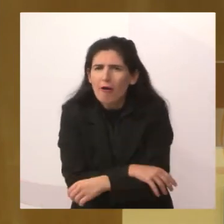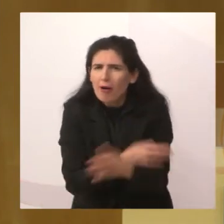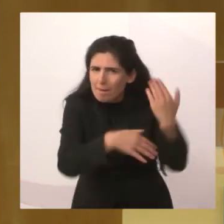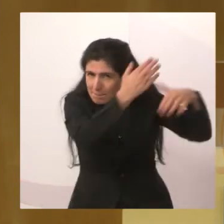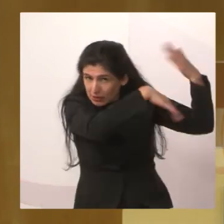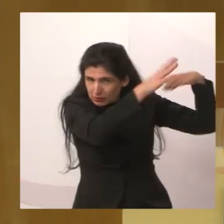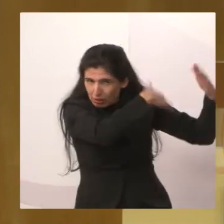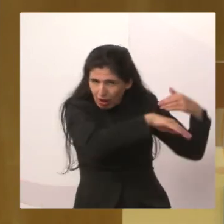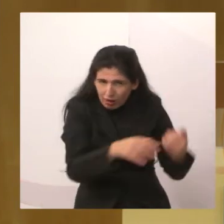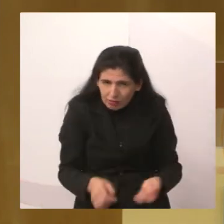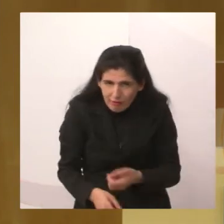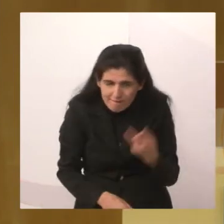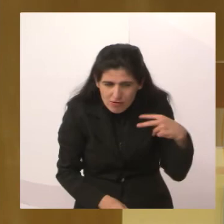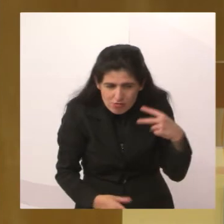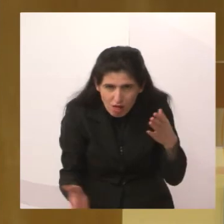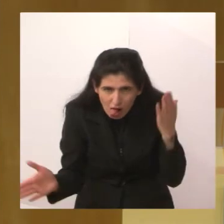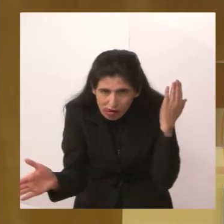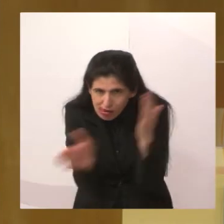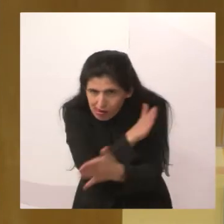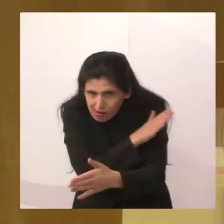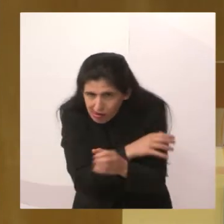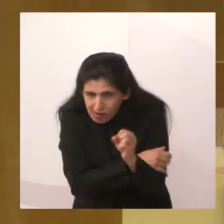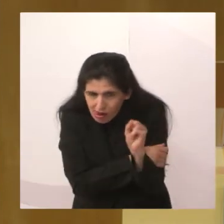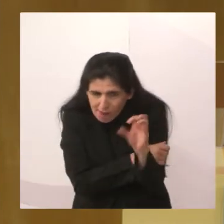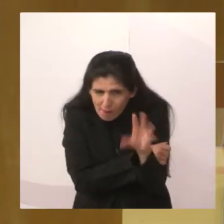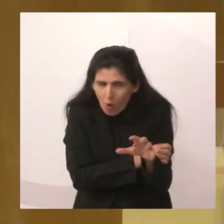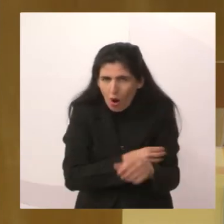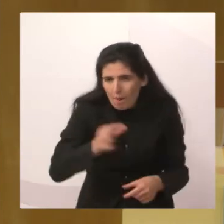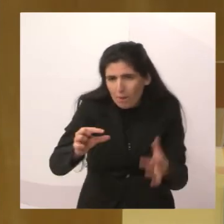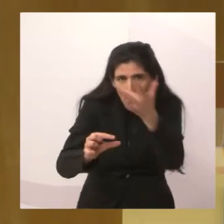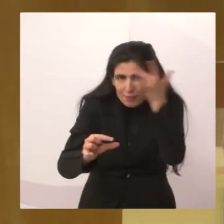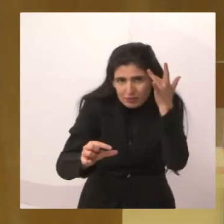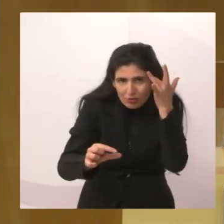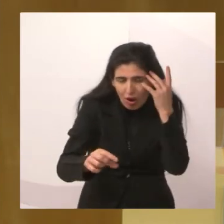época? Aí não tinha voltado a conta agora.